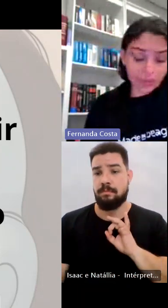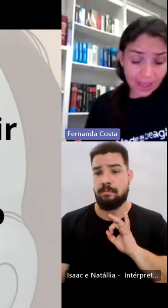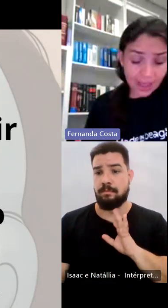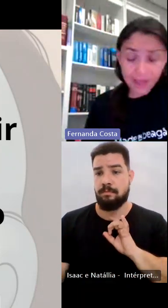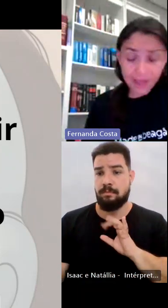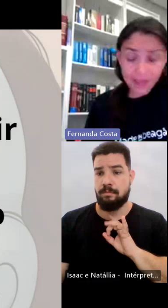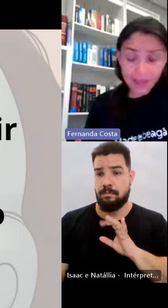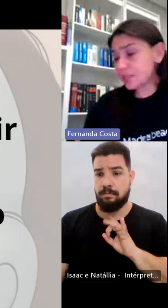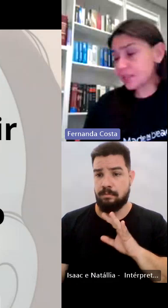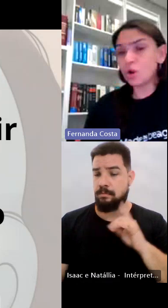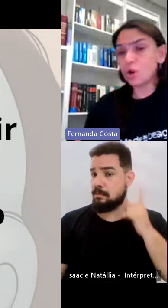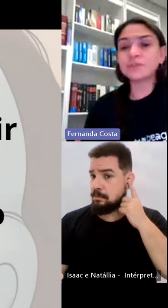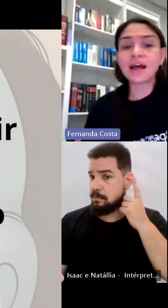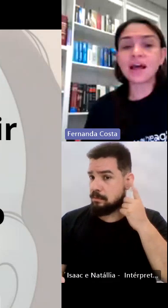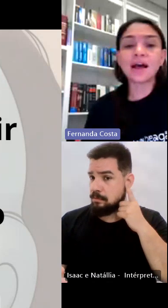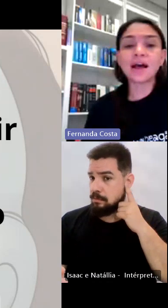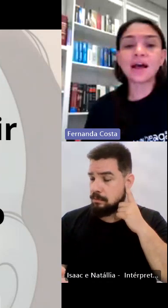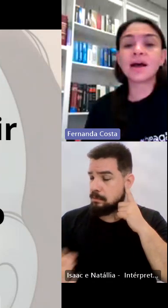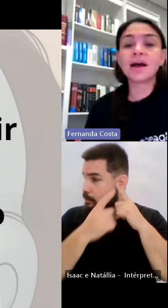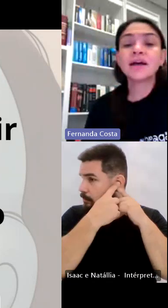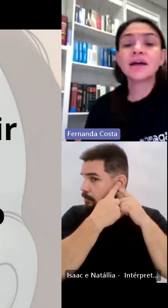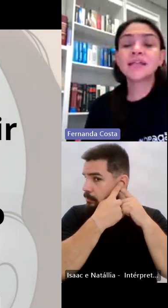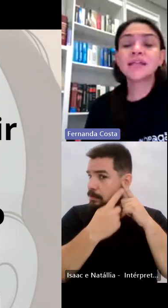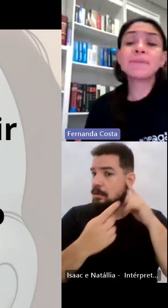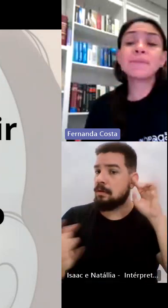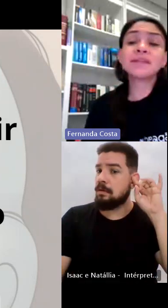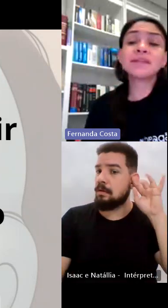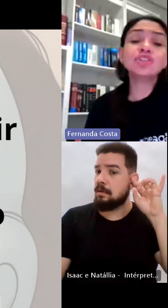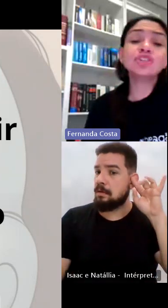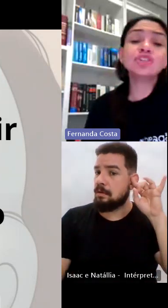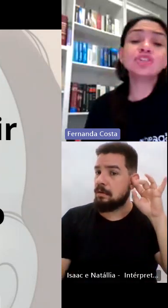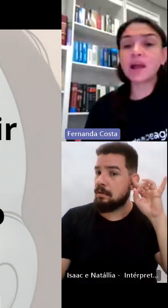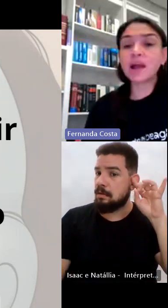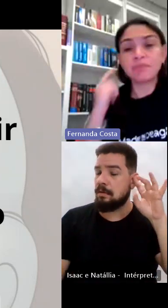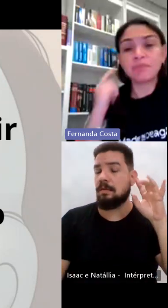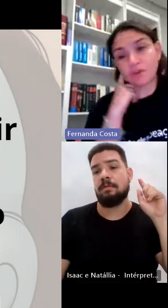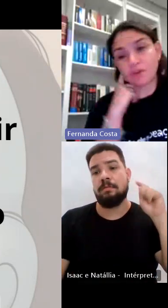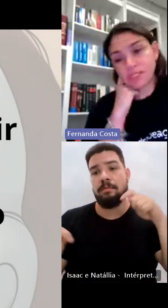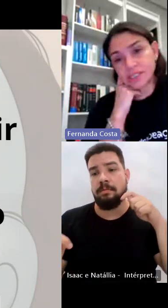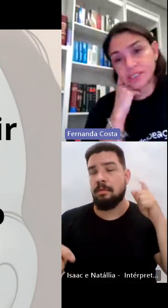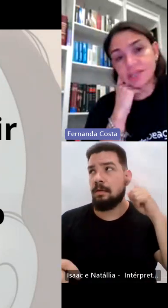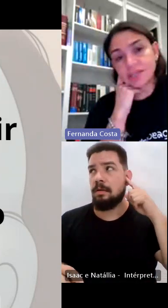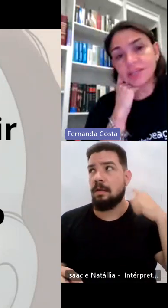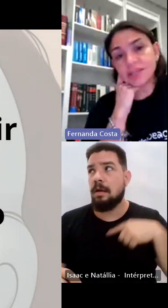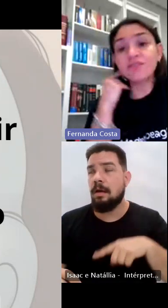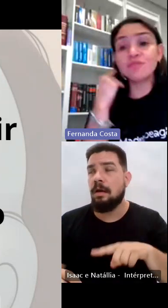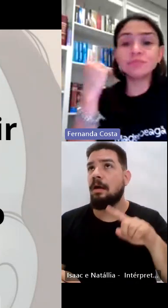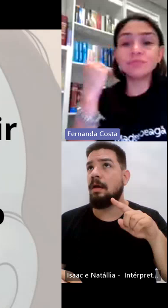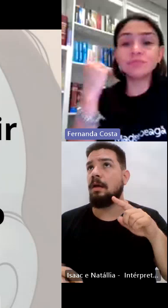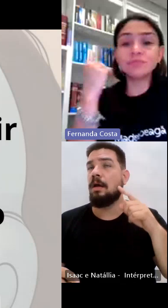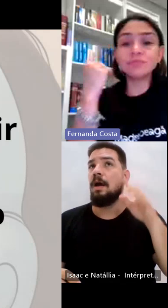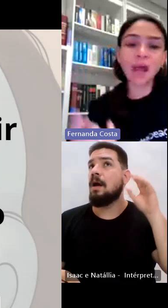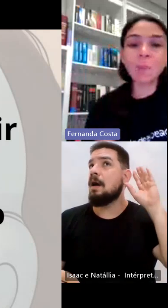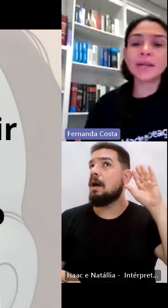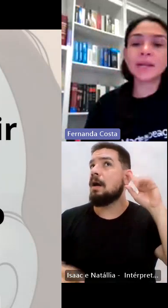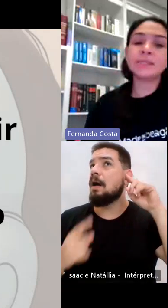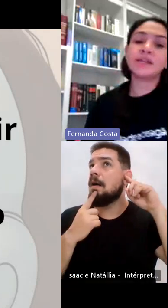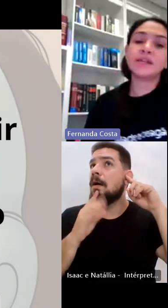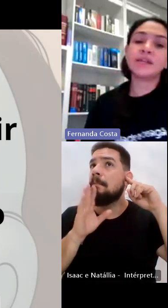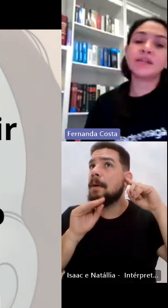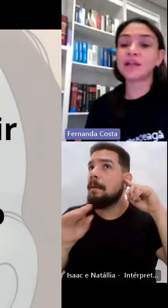ele é esse retorno que é a capacidade de ouvir a própria voz, e é fundamental